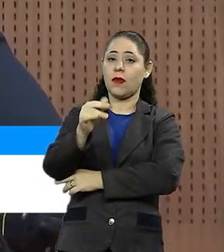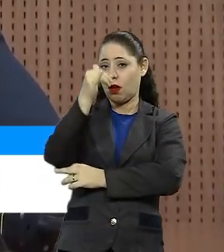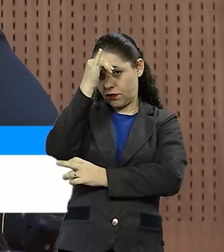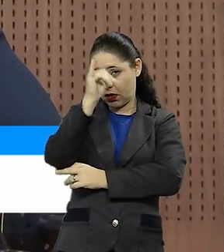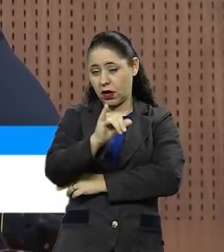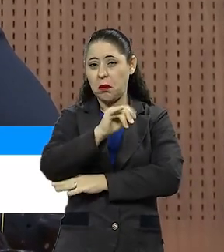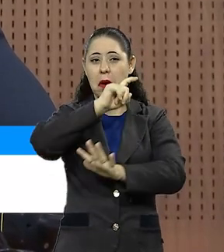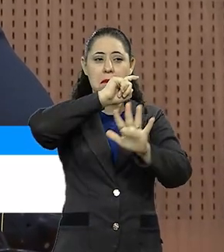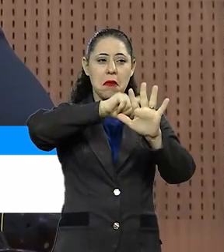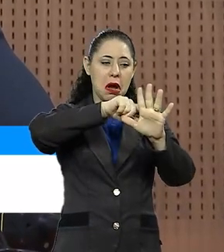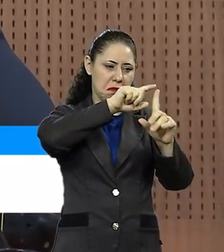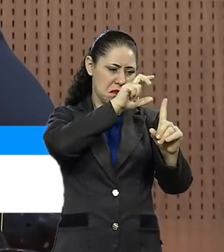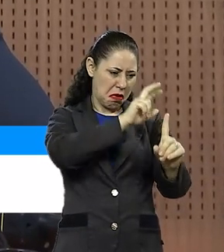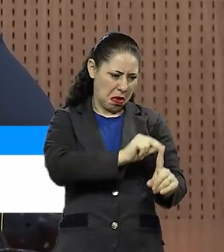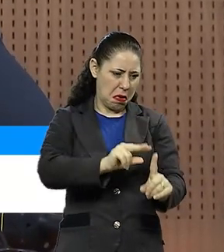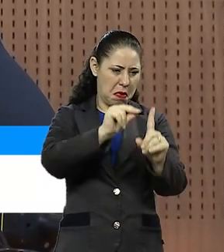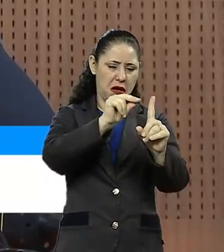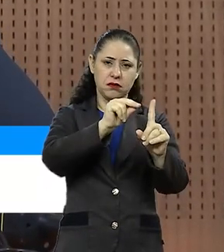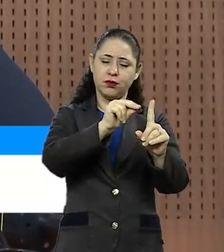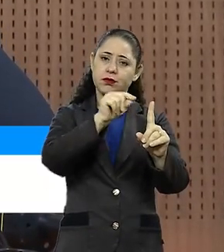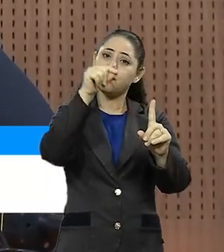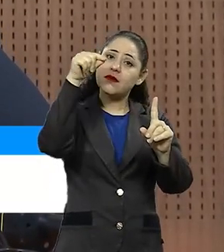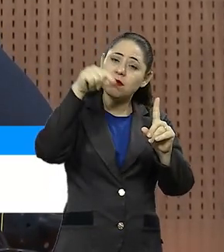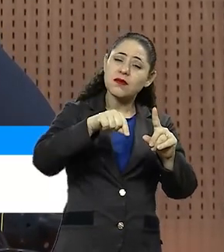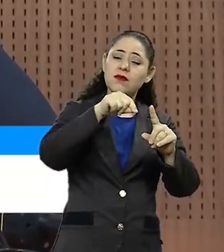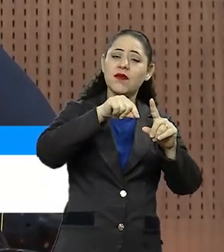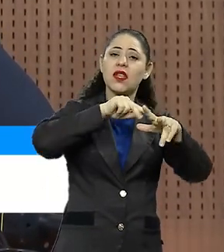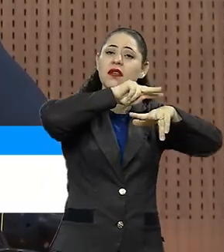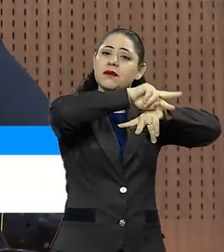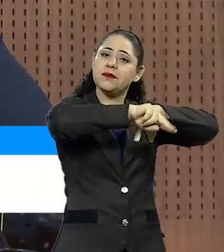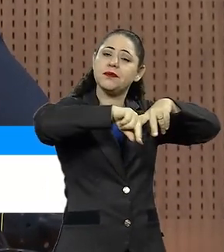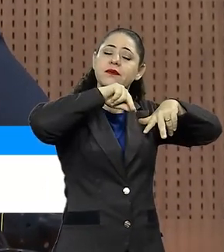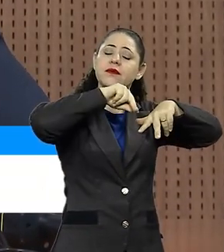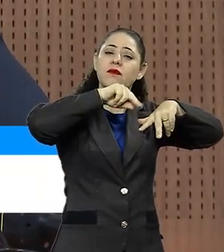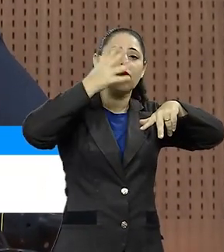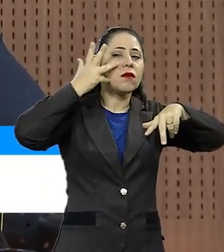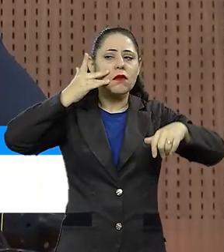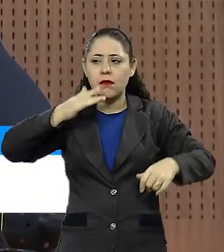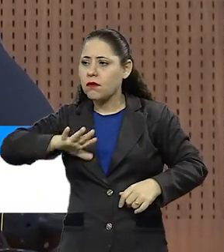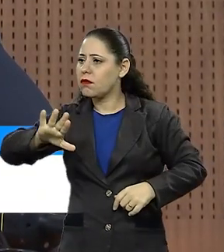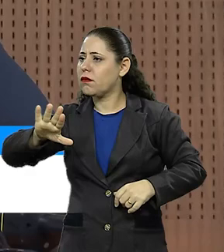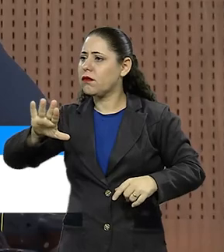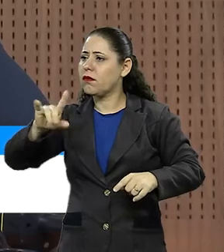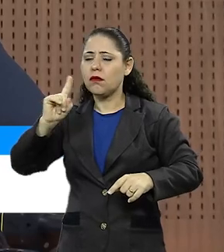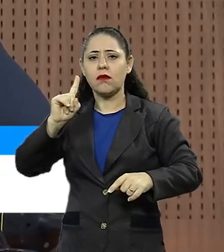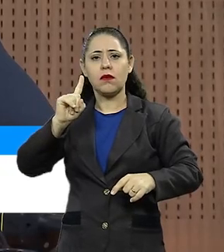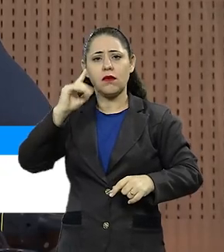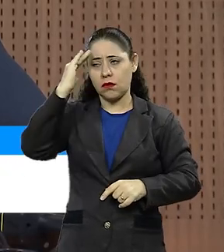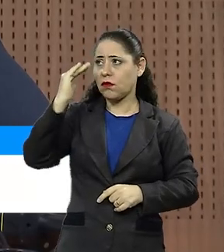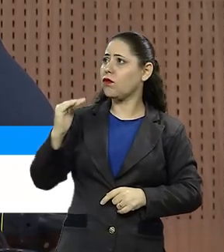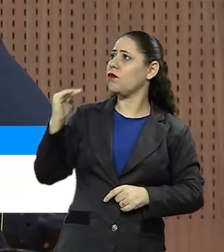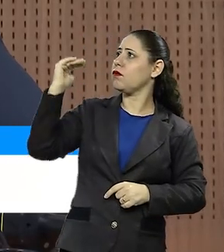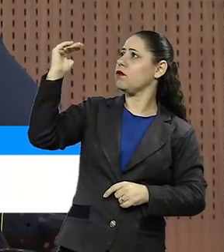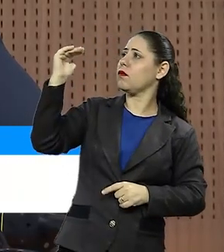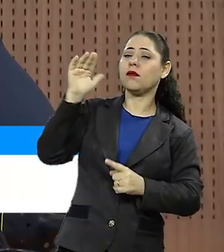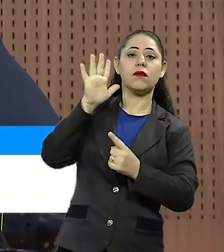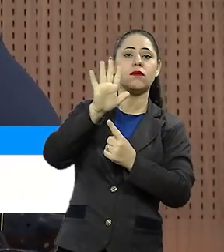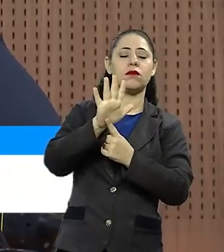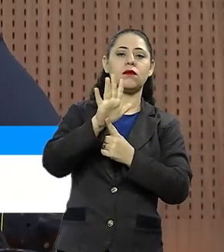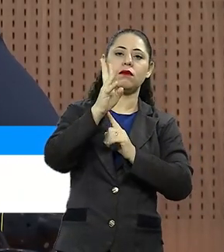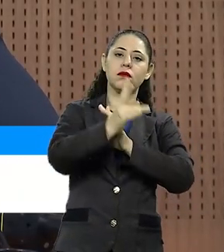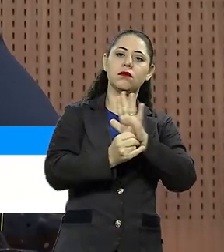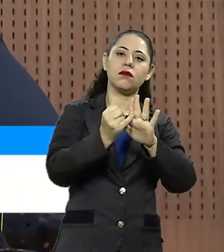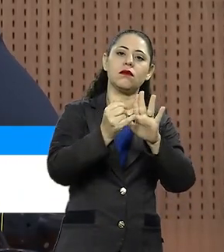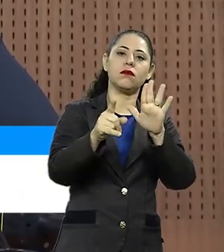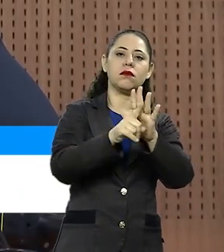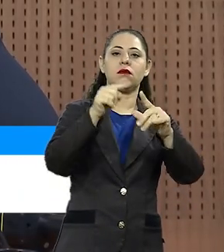aí a ideologia de gênero aqui em Campo Grande, não só nas crianças, mas também com os adultos. Apresentamos um